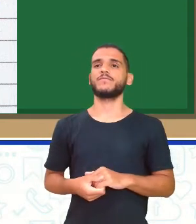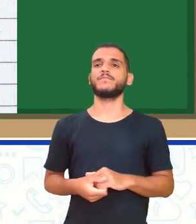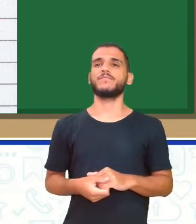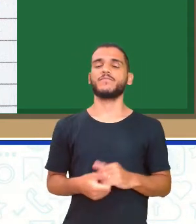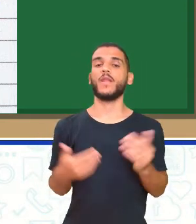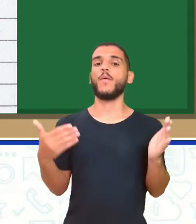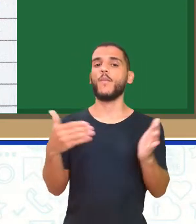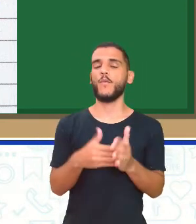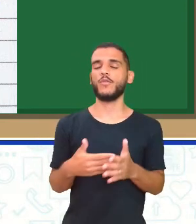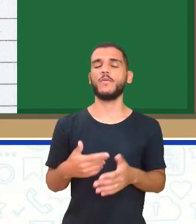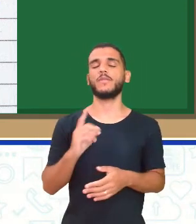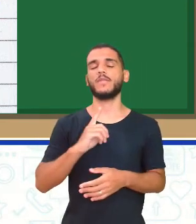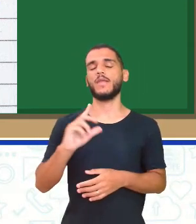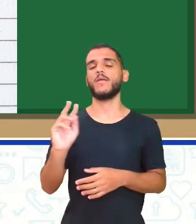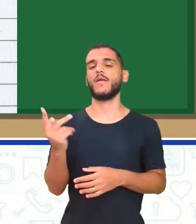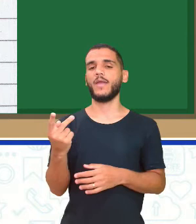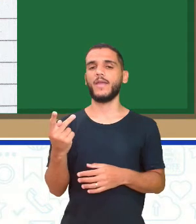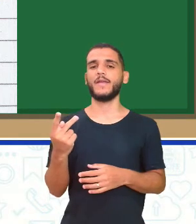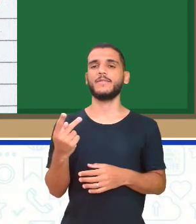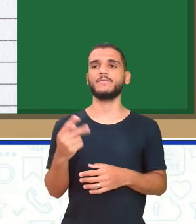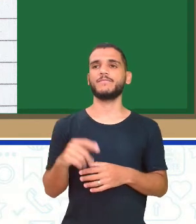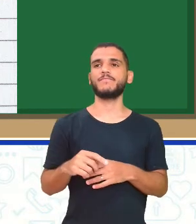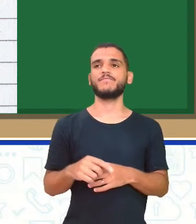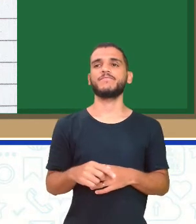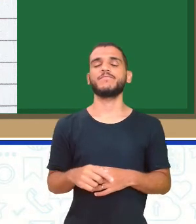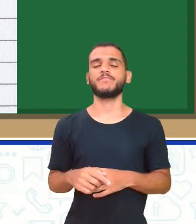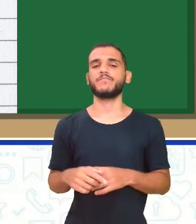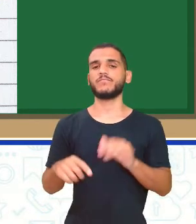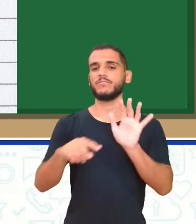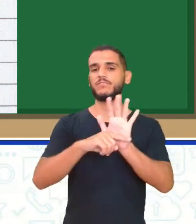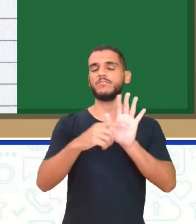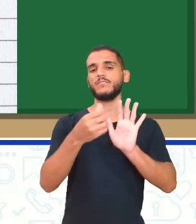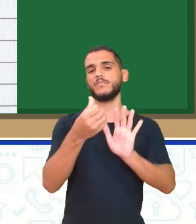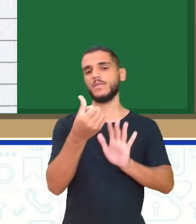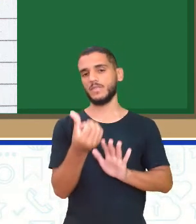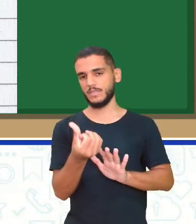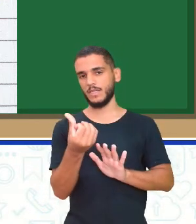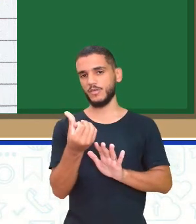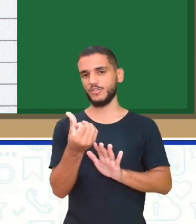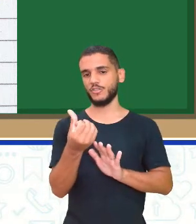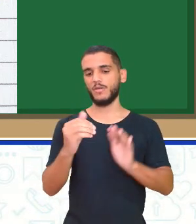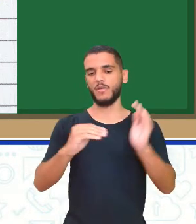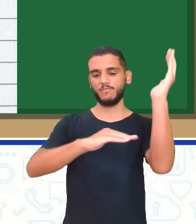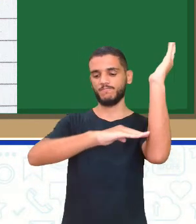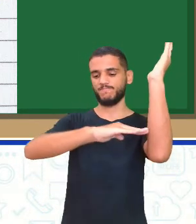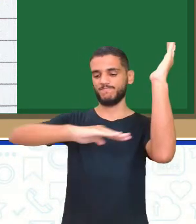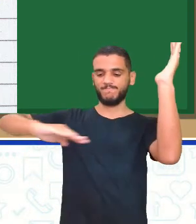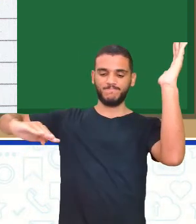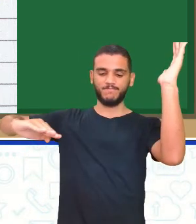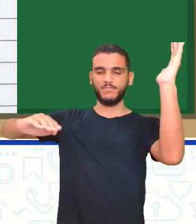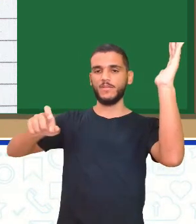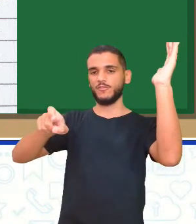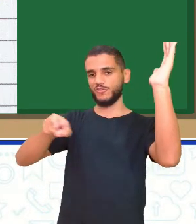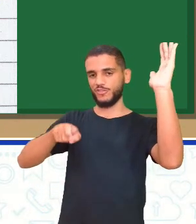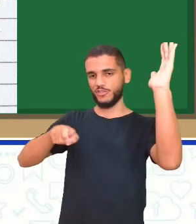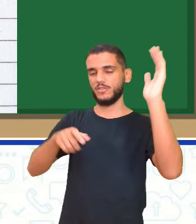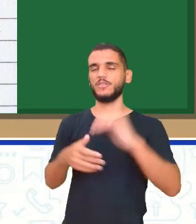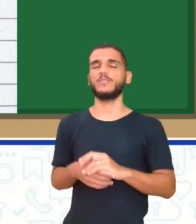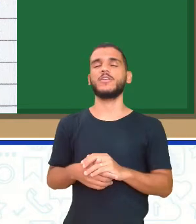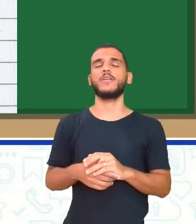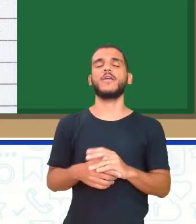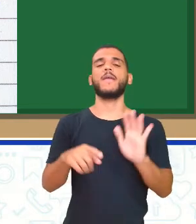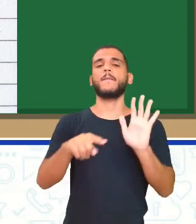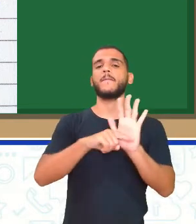por último, o meu H, que é menos 6 no X, tá, gente? E menos 1 no